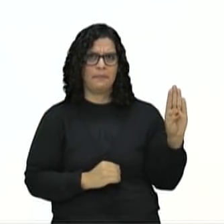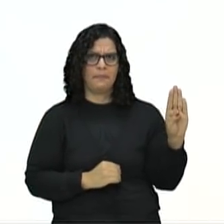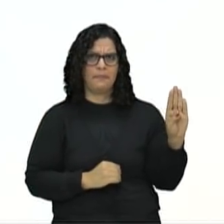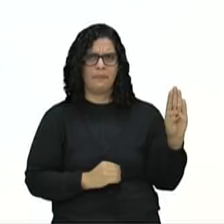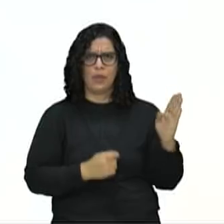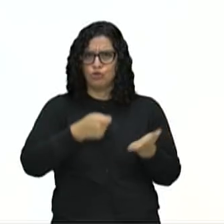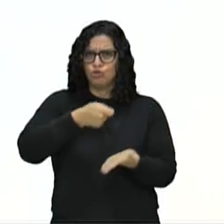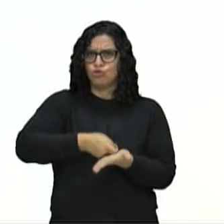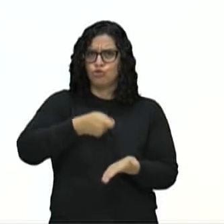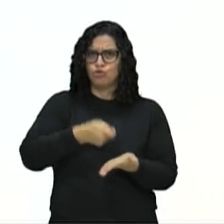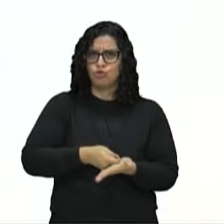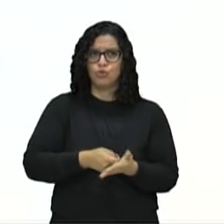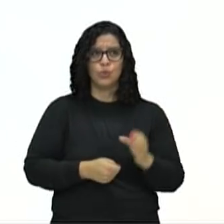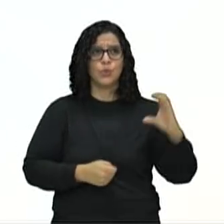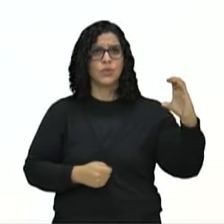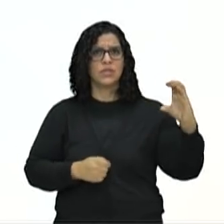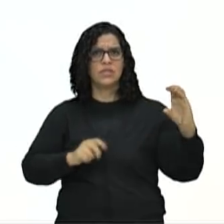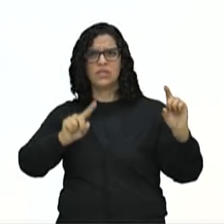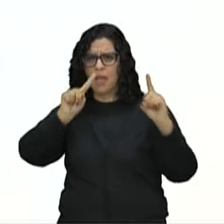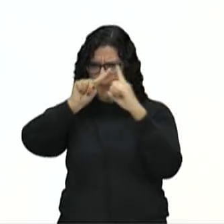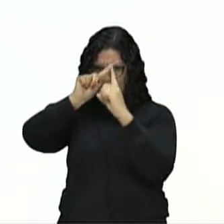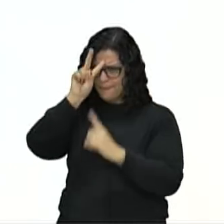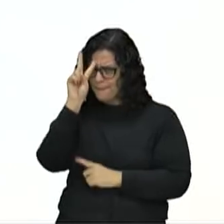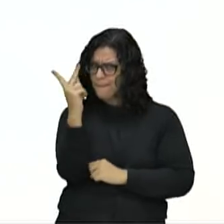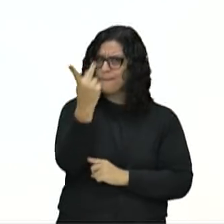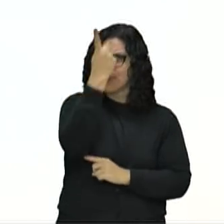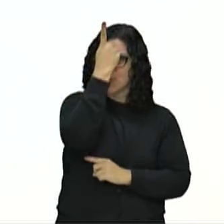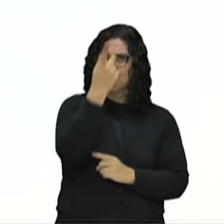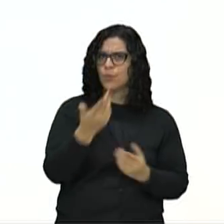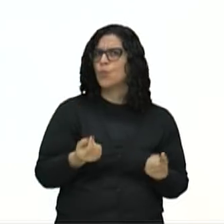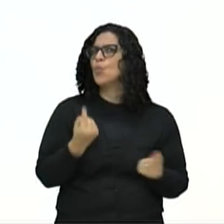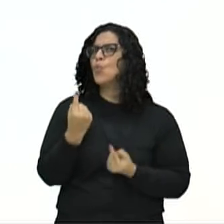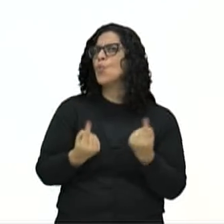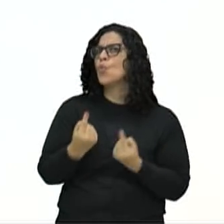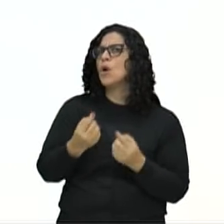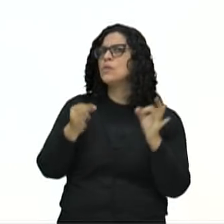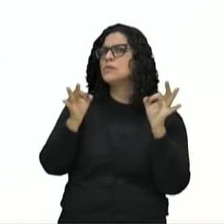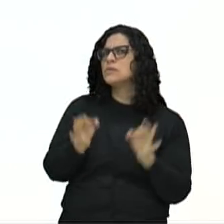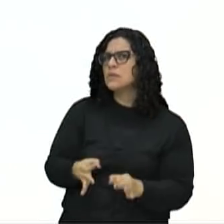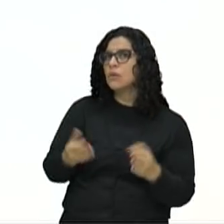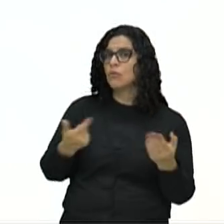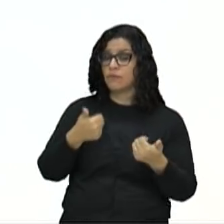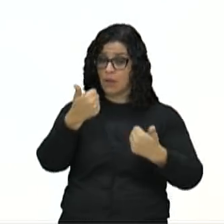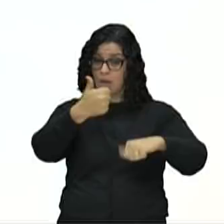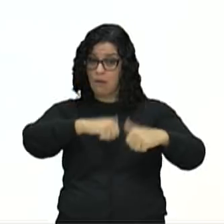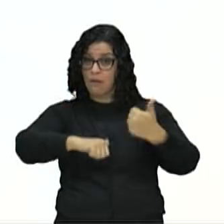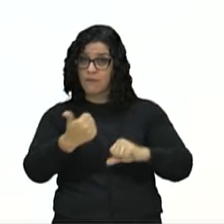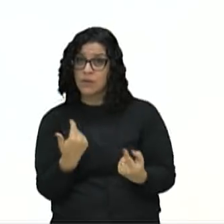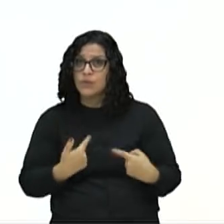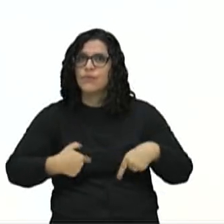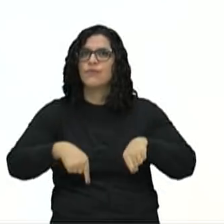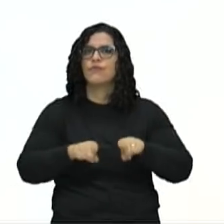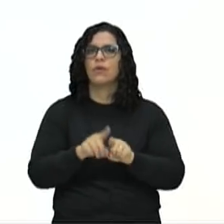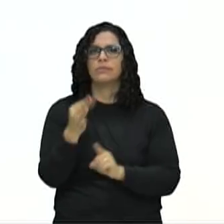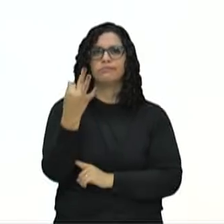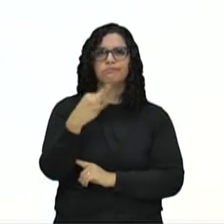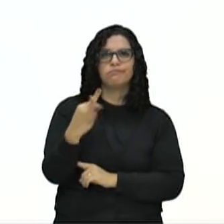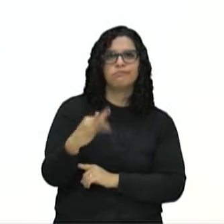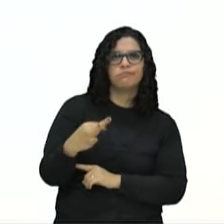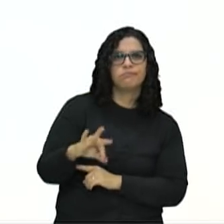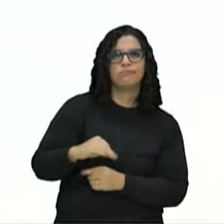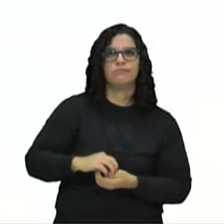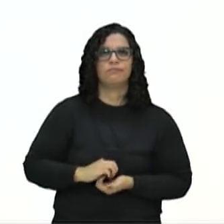repreender ou revoltar? Veja bem lá, faça aí a sua análise e já voltamos para a